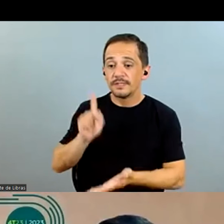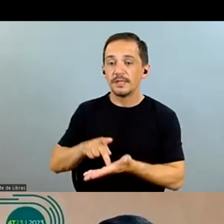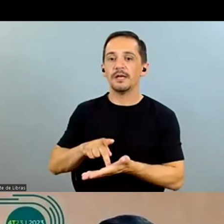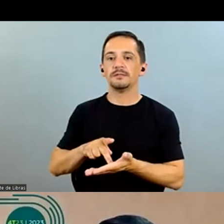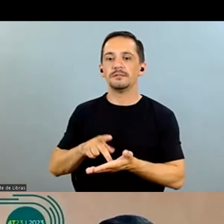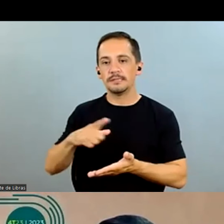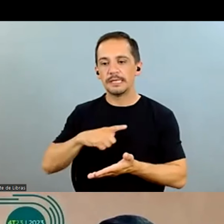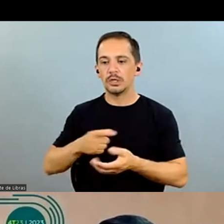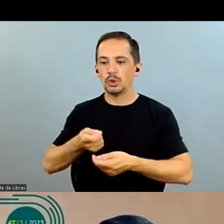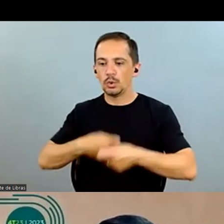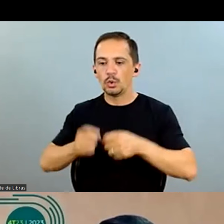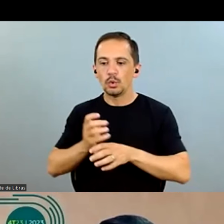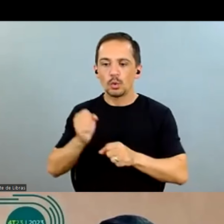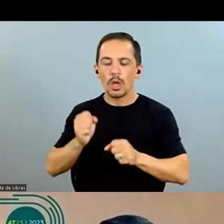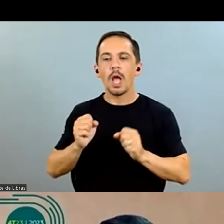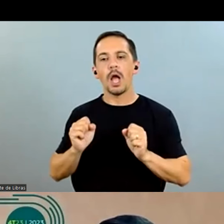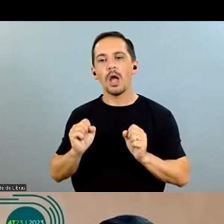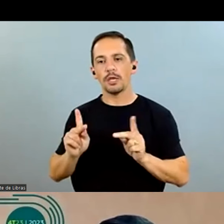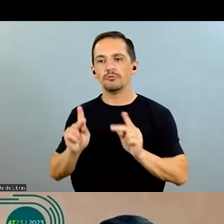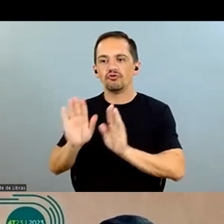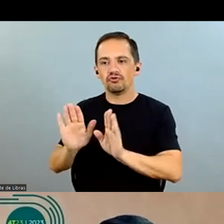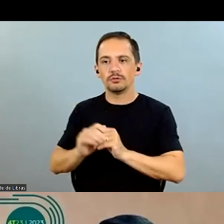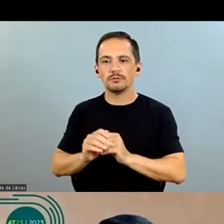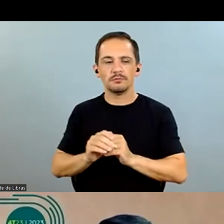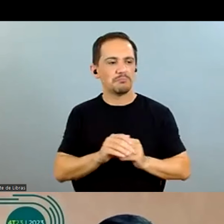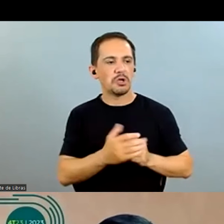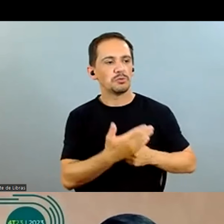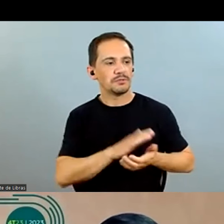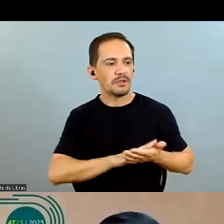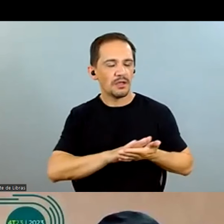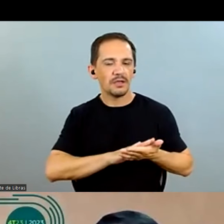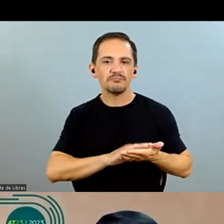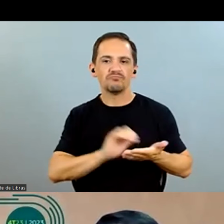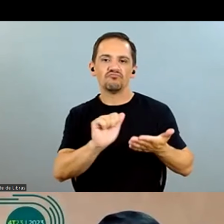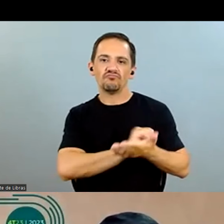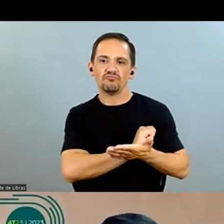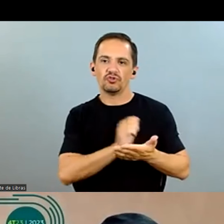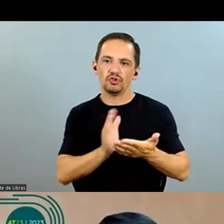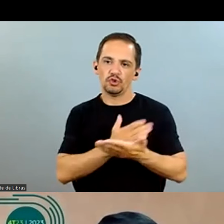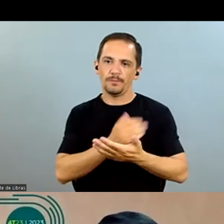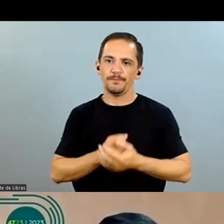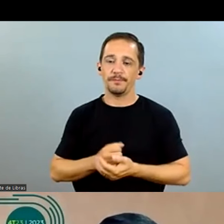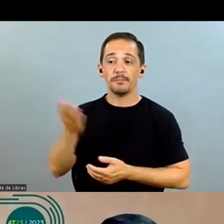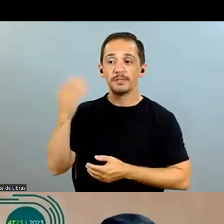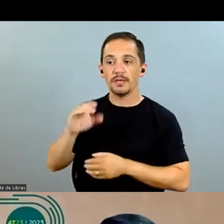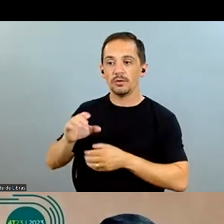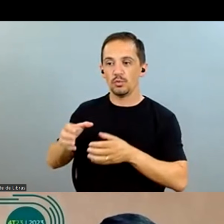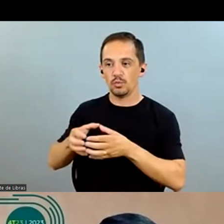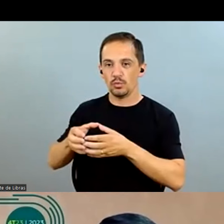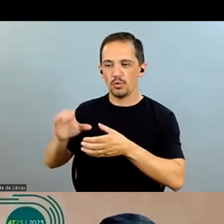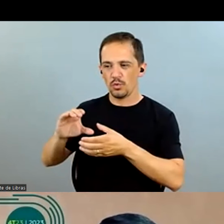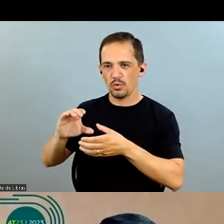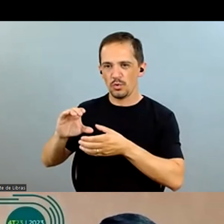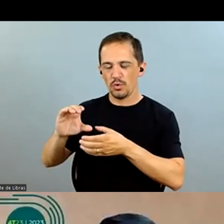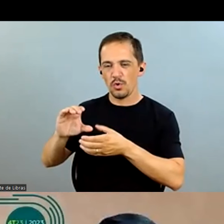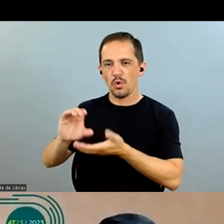futura eh isso foi aprovado no conselho já né Tem ata do Conselho em dezembro se eu não me engano fez essa dezembro essas baixas e